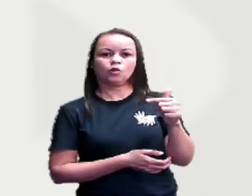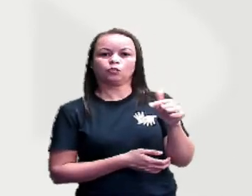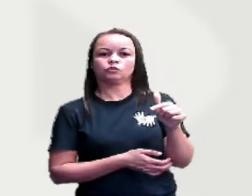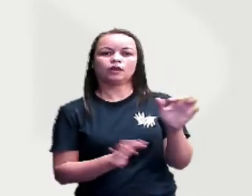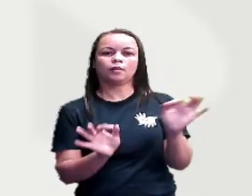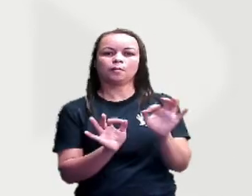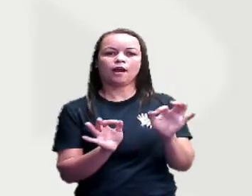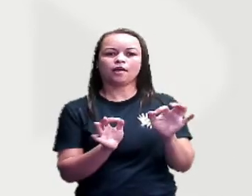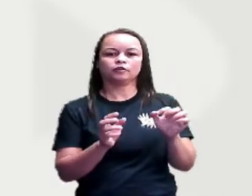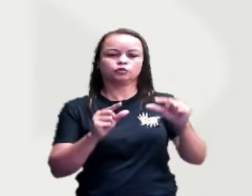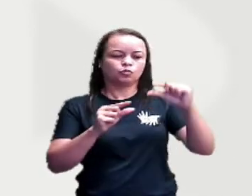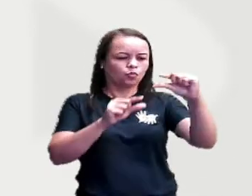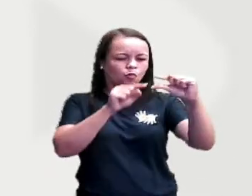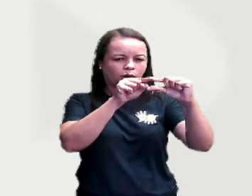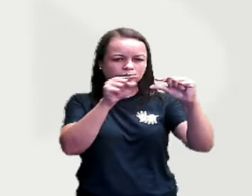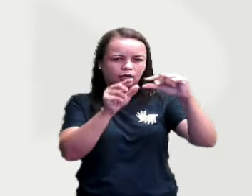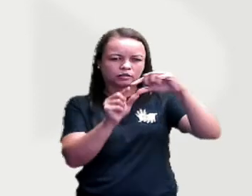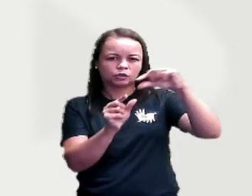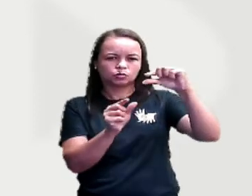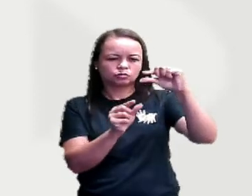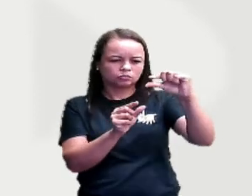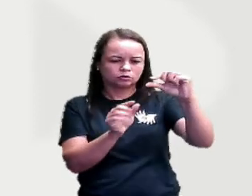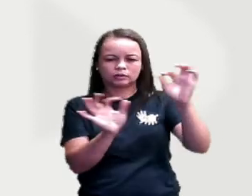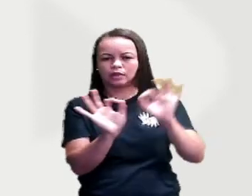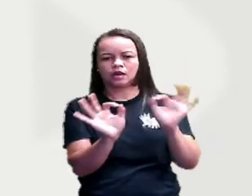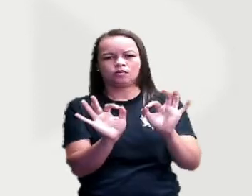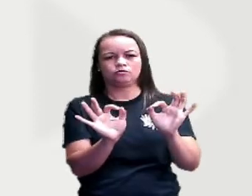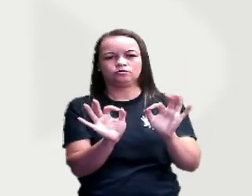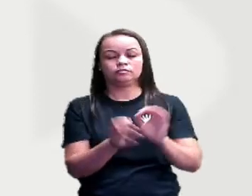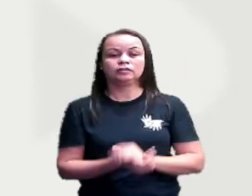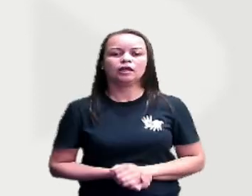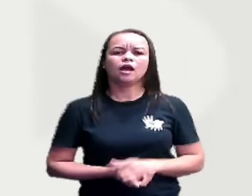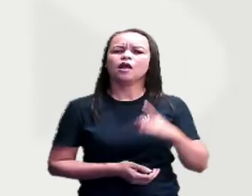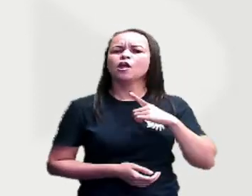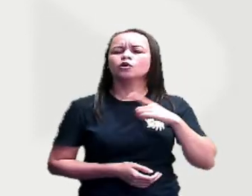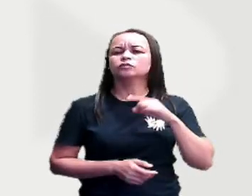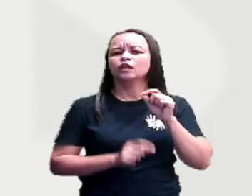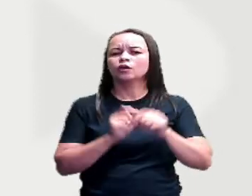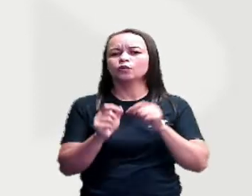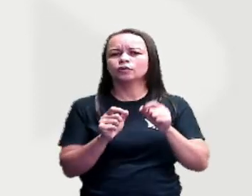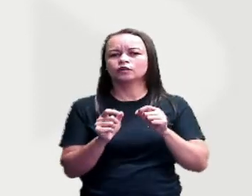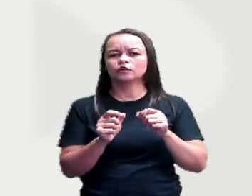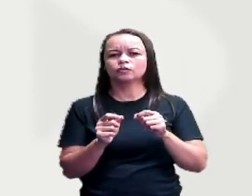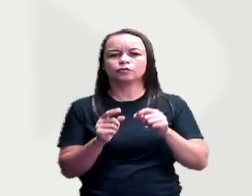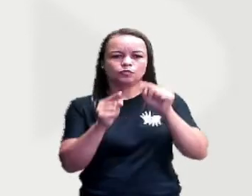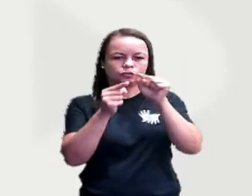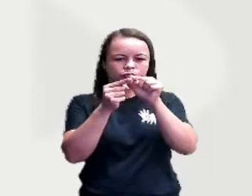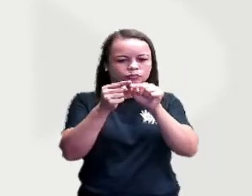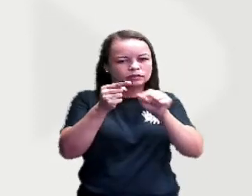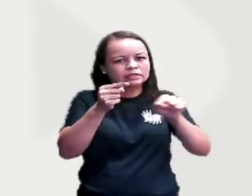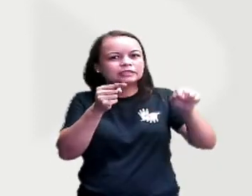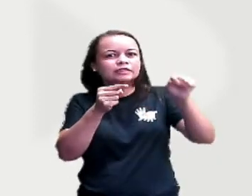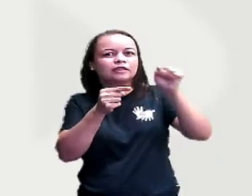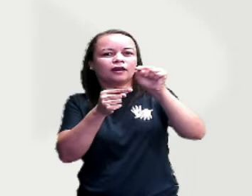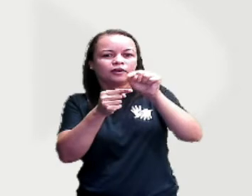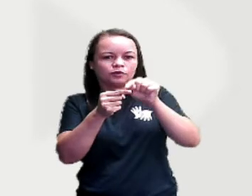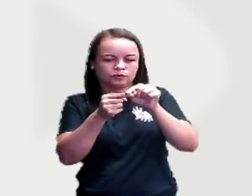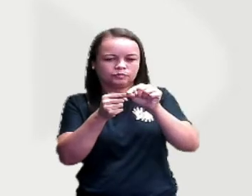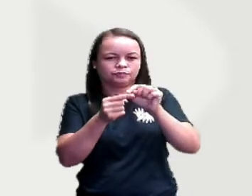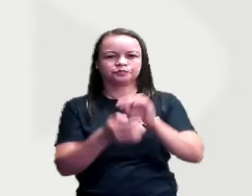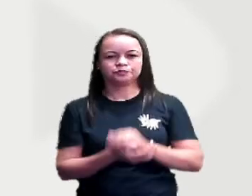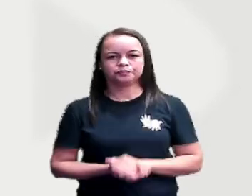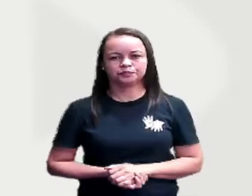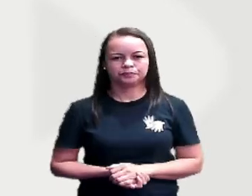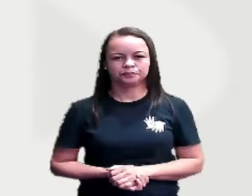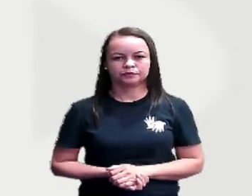um retângulo para localizar. Eu tenho que forma geométrica aí, ó, um círculo. E aí,